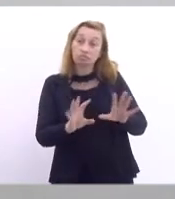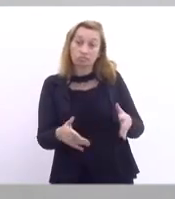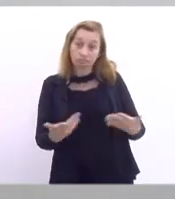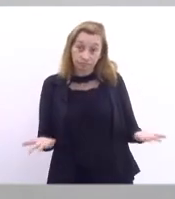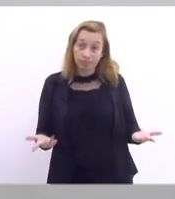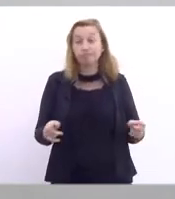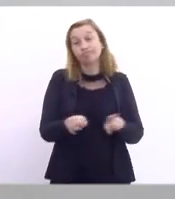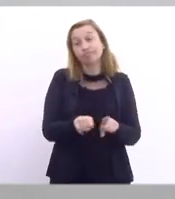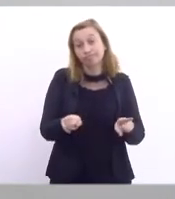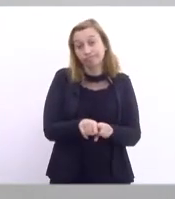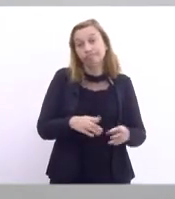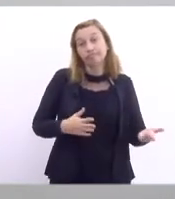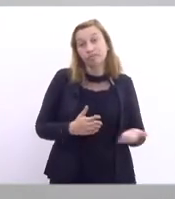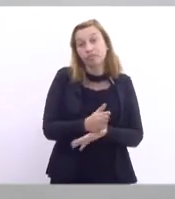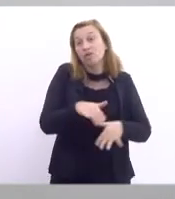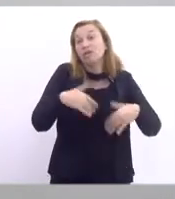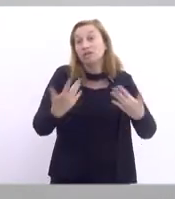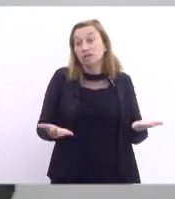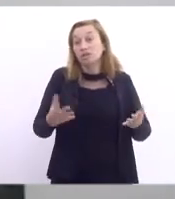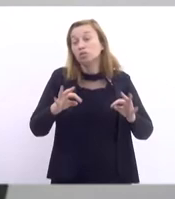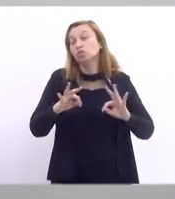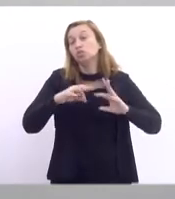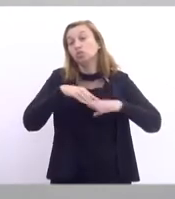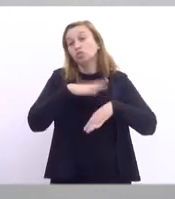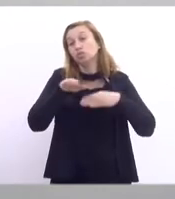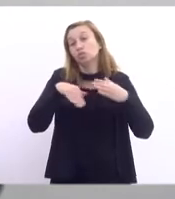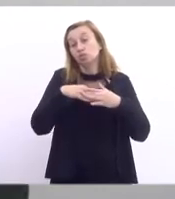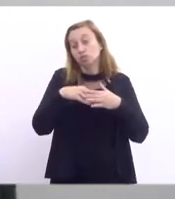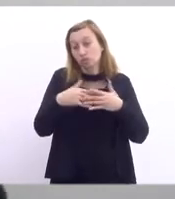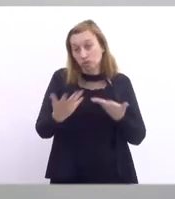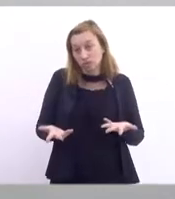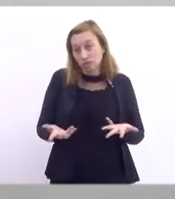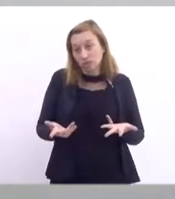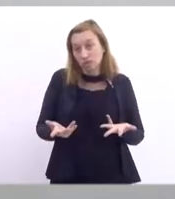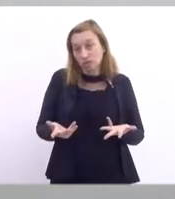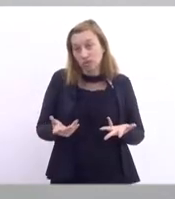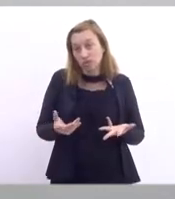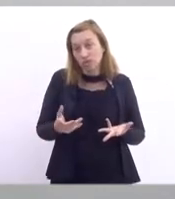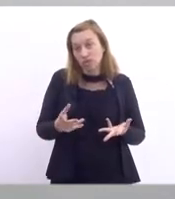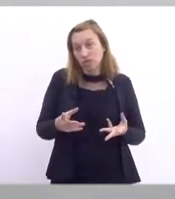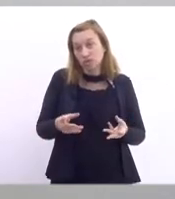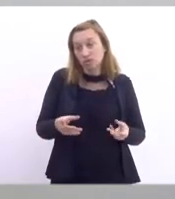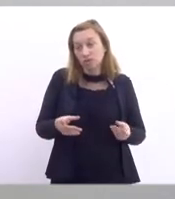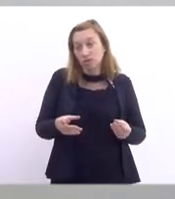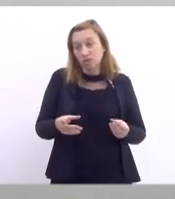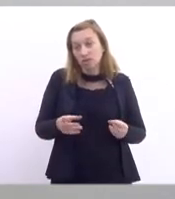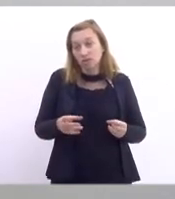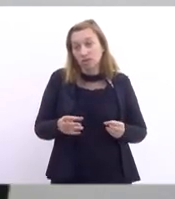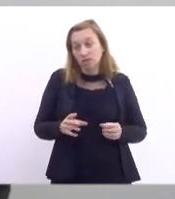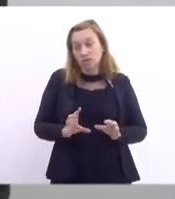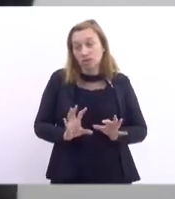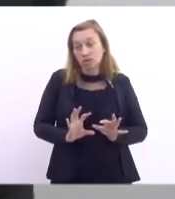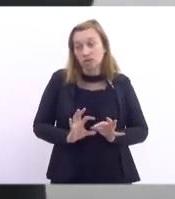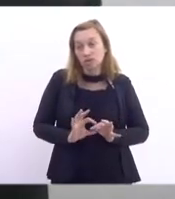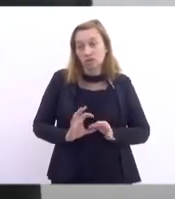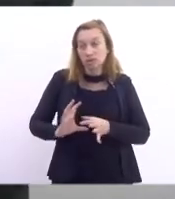também a prova quer dizer ficar todo mundo Omolú é a mesma pedalada